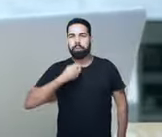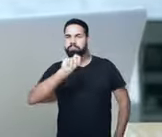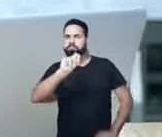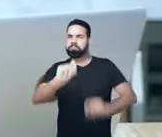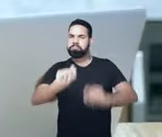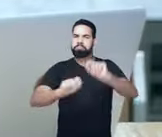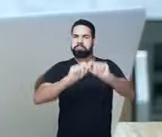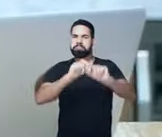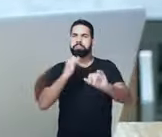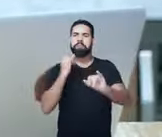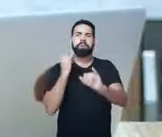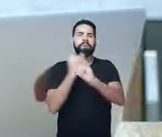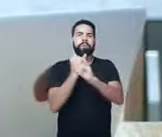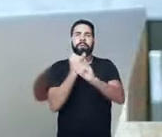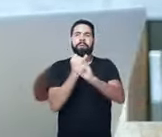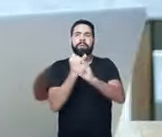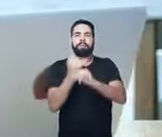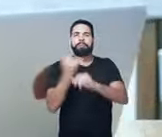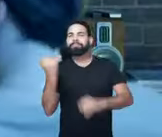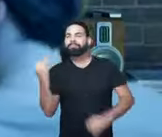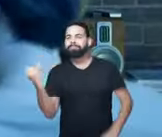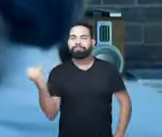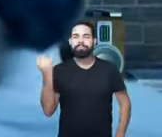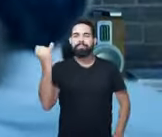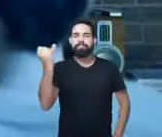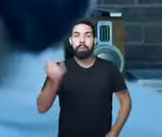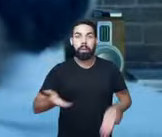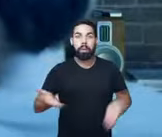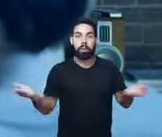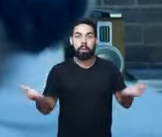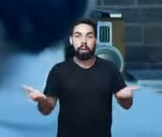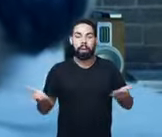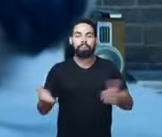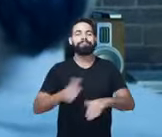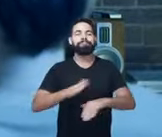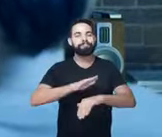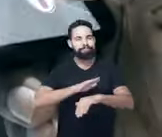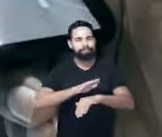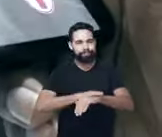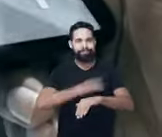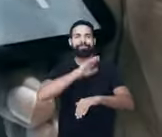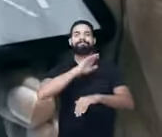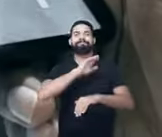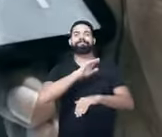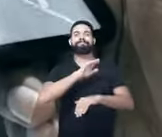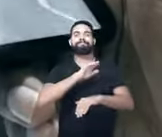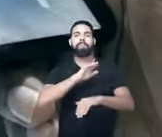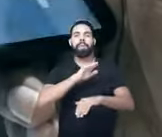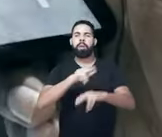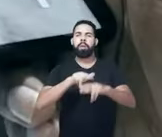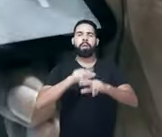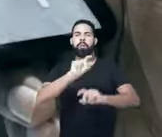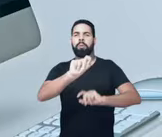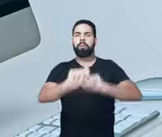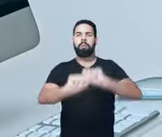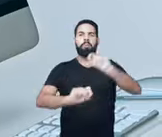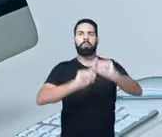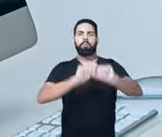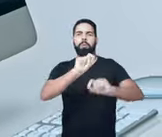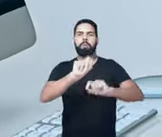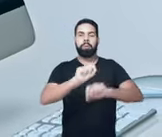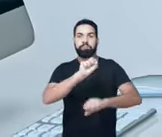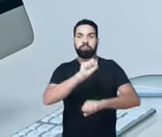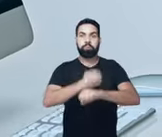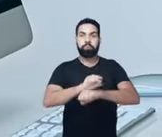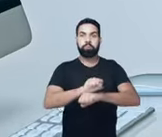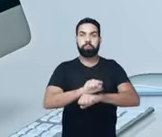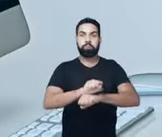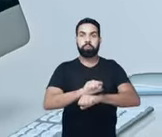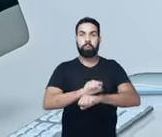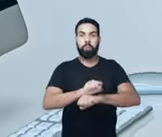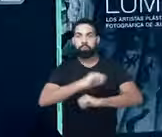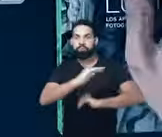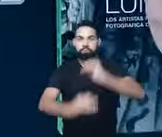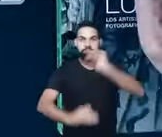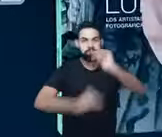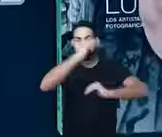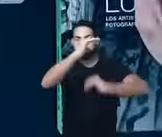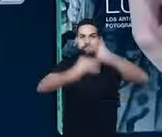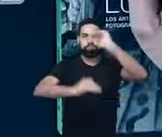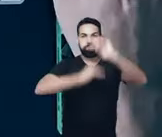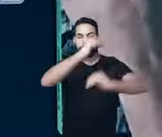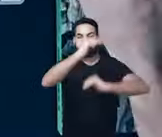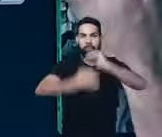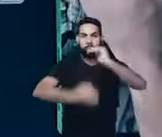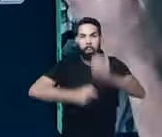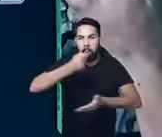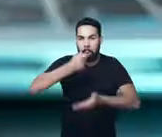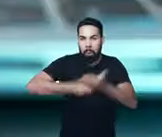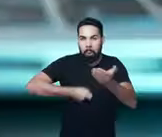era importante, ficou indispensável. Por isso, em vez de parar, aceleramos. Aumentamos